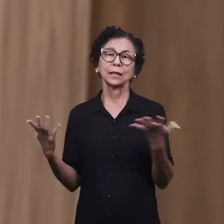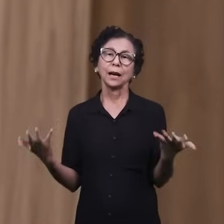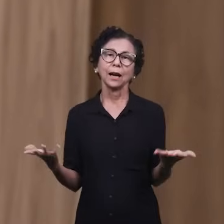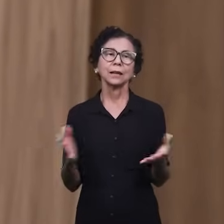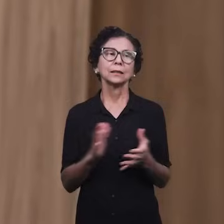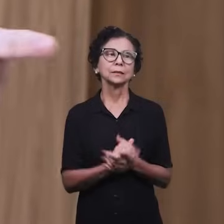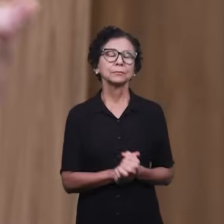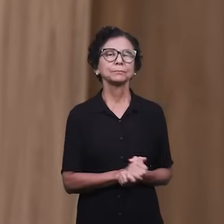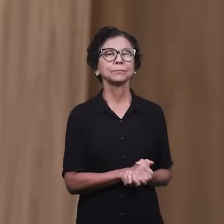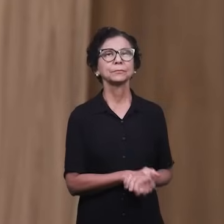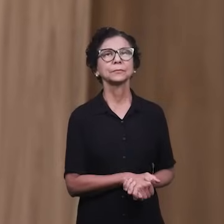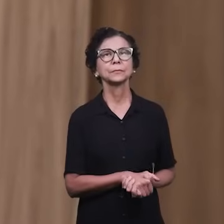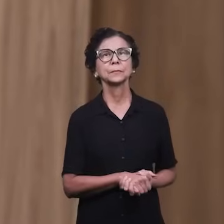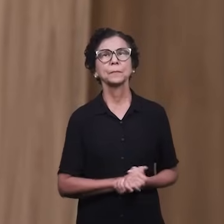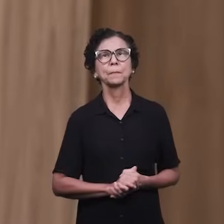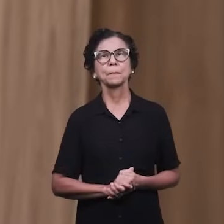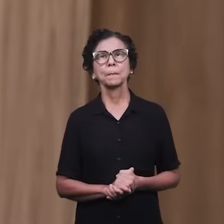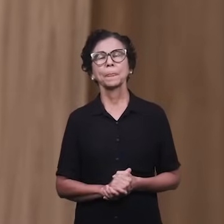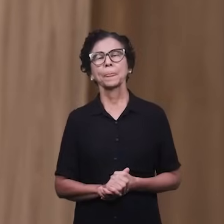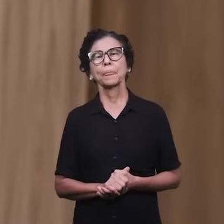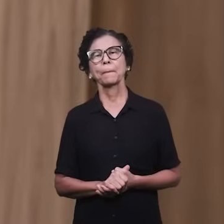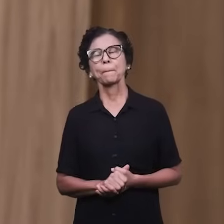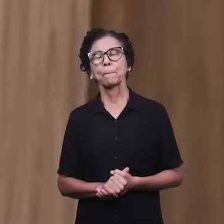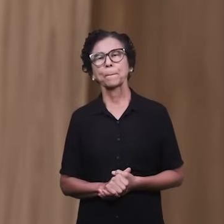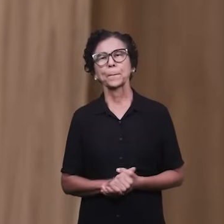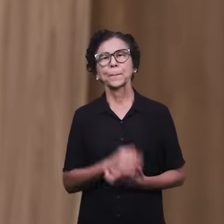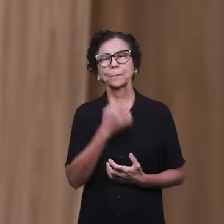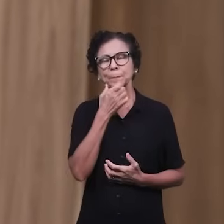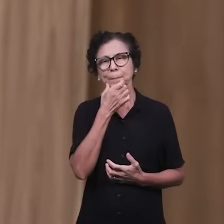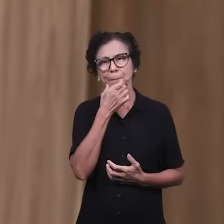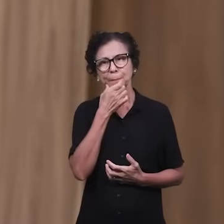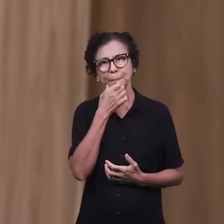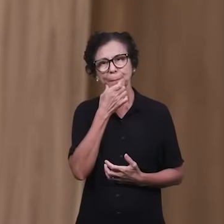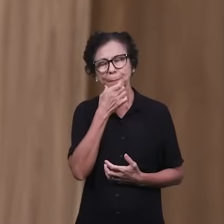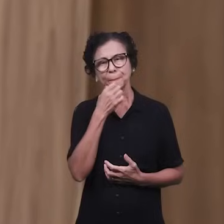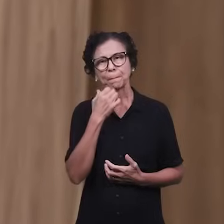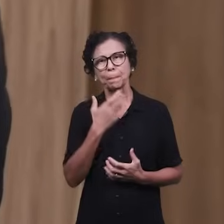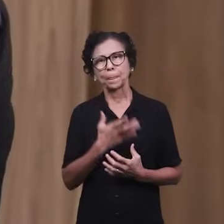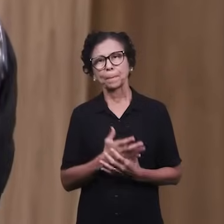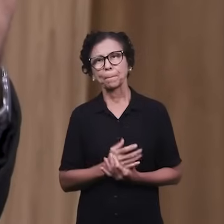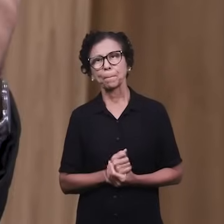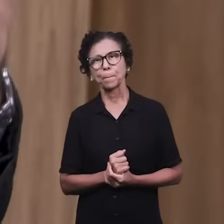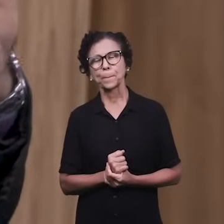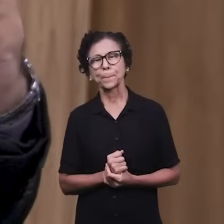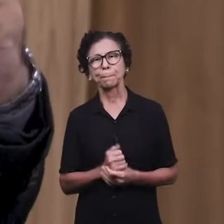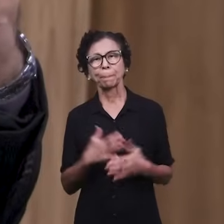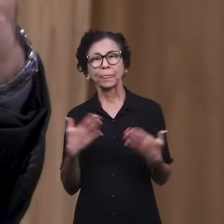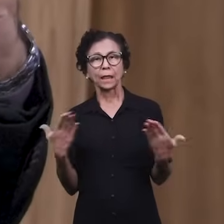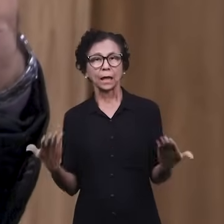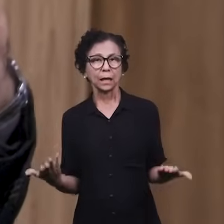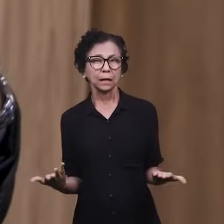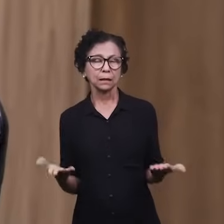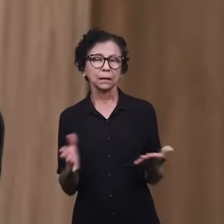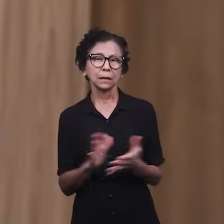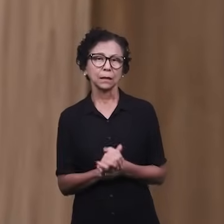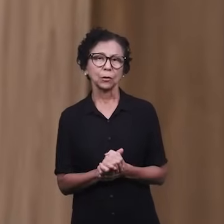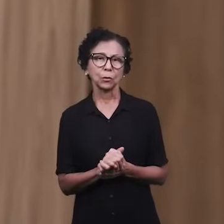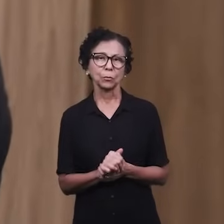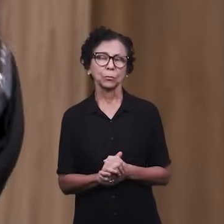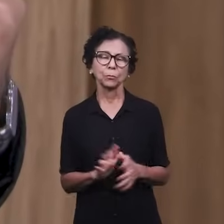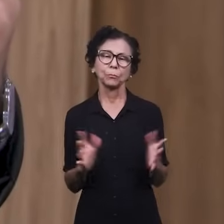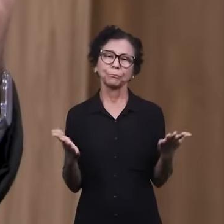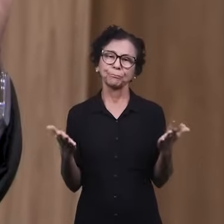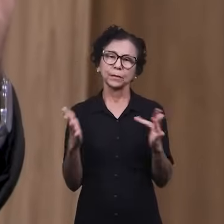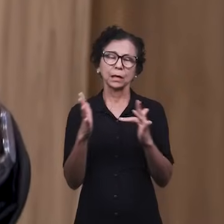ser o centro. Então o culto passou a ser antropocêntrico, quer dizer, o homem, antropo, está relacionado